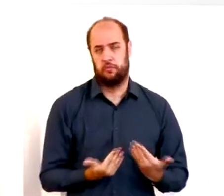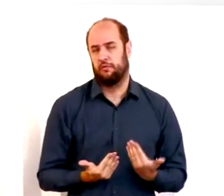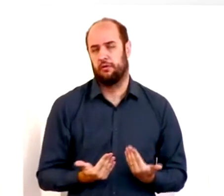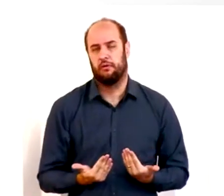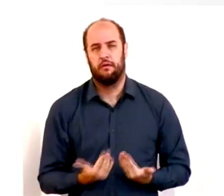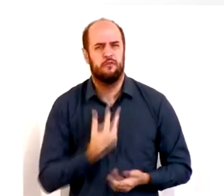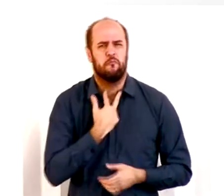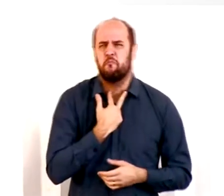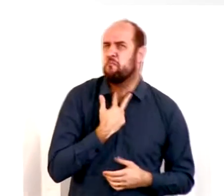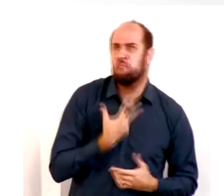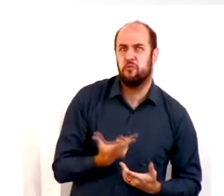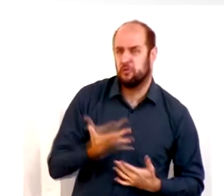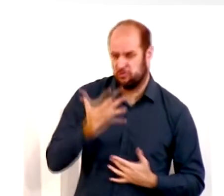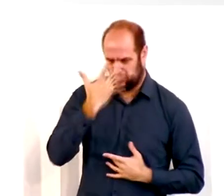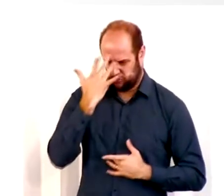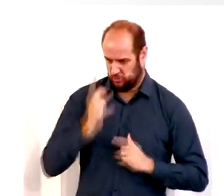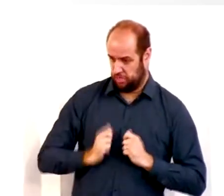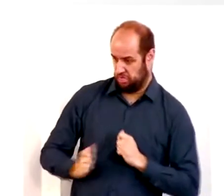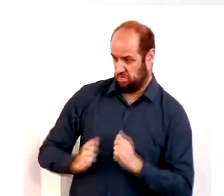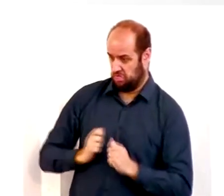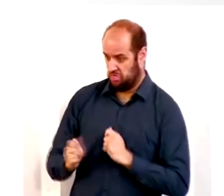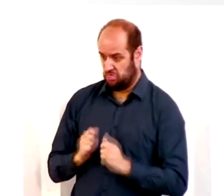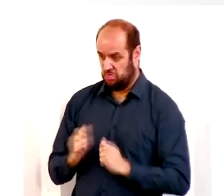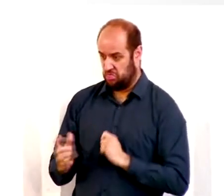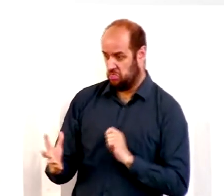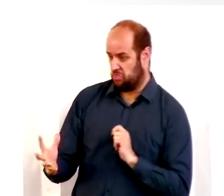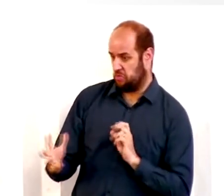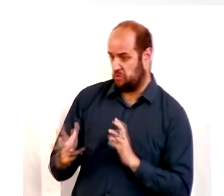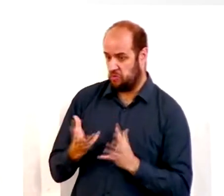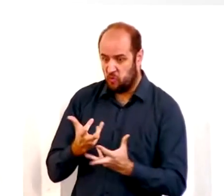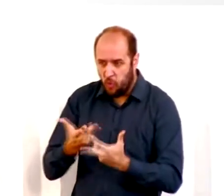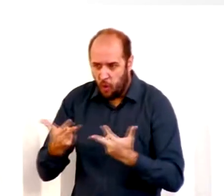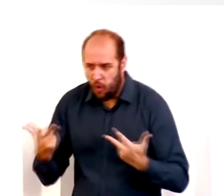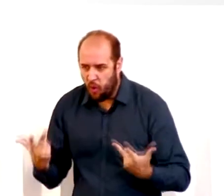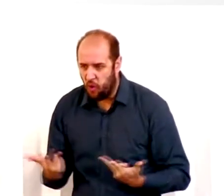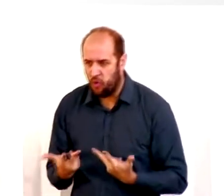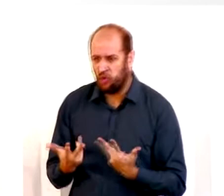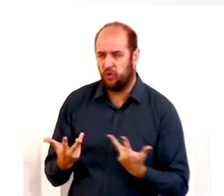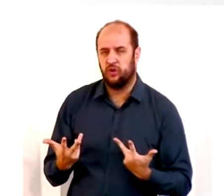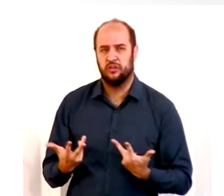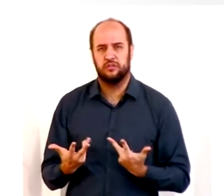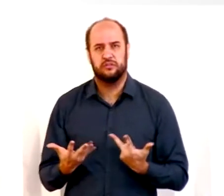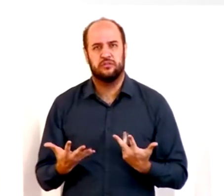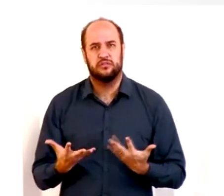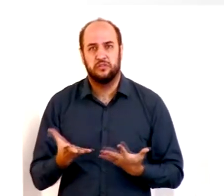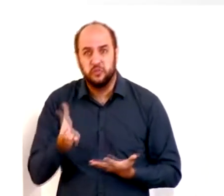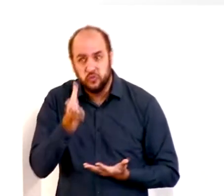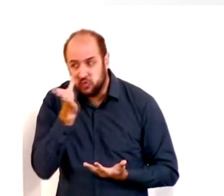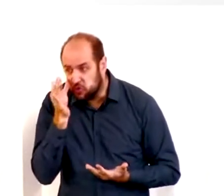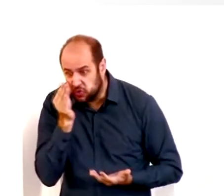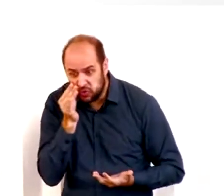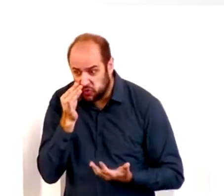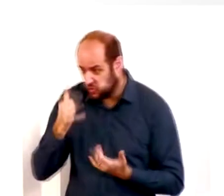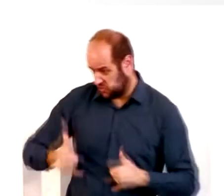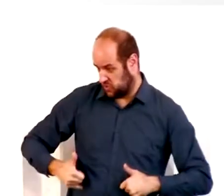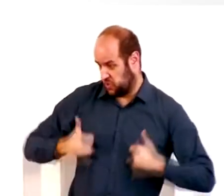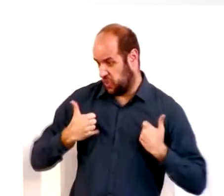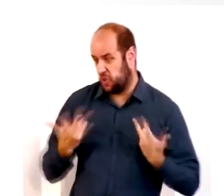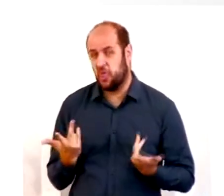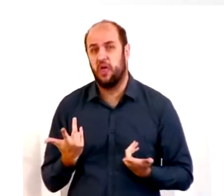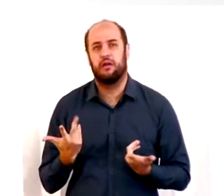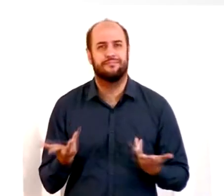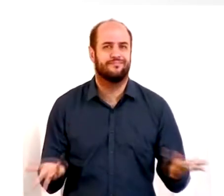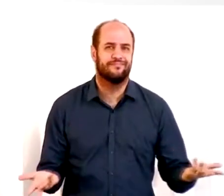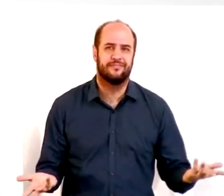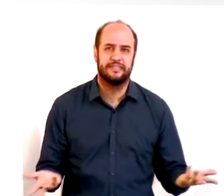ser alguém dominado por vícios, não pode ser alguém dominado pela sorte da ganância. Sabem por quê? Porque